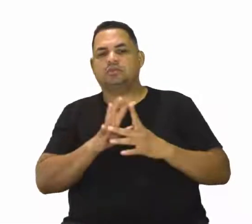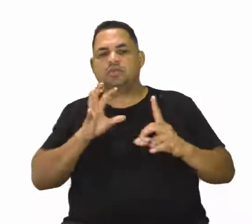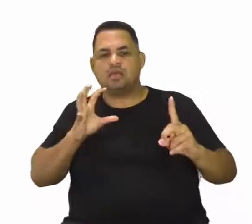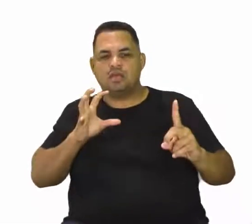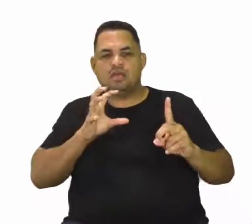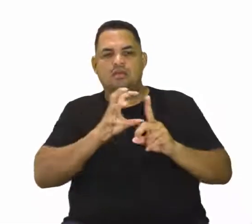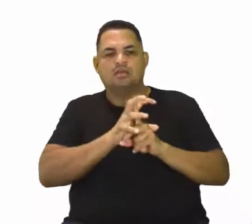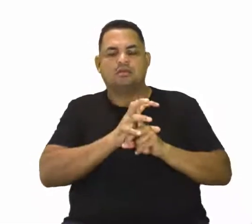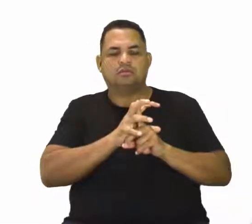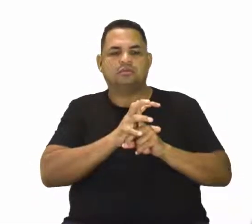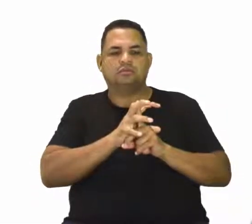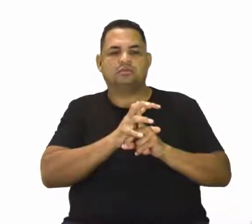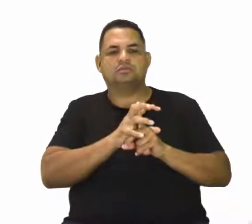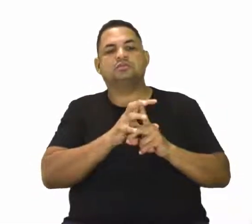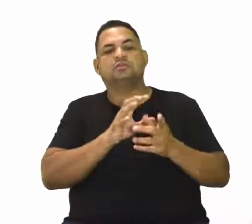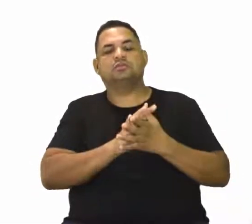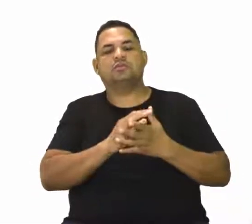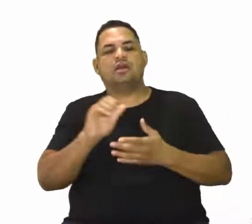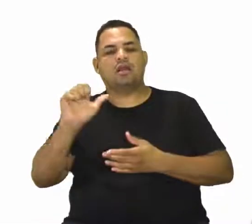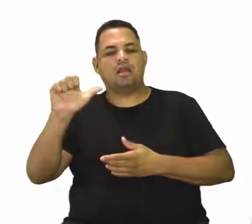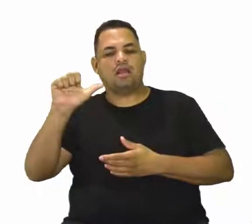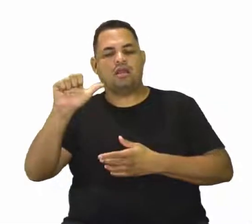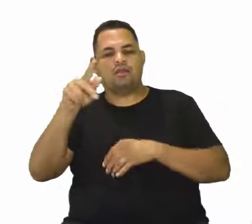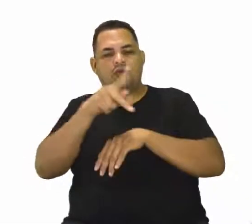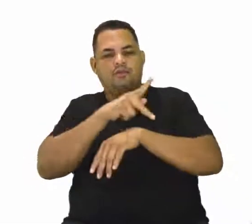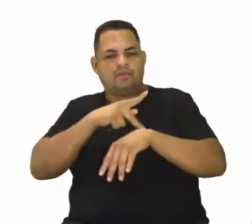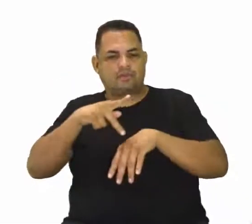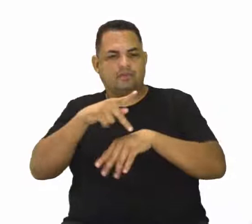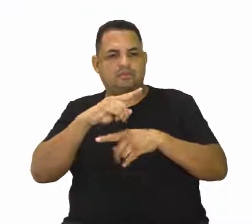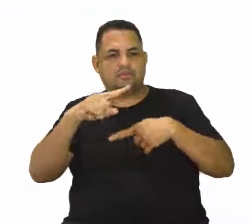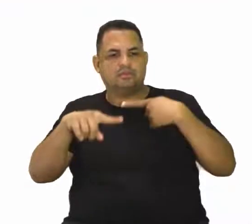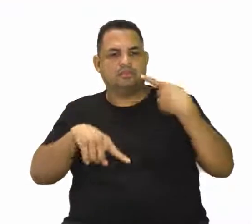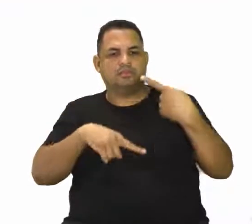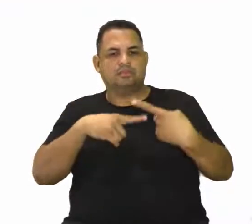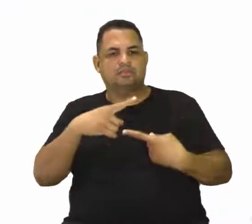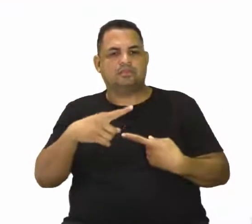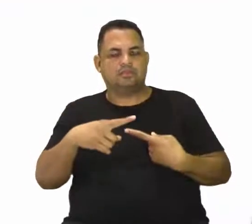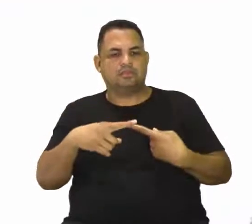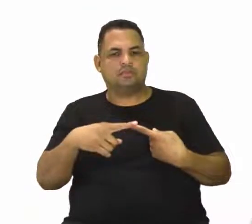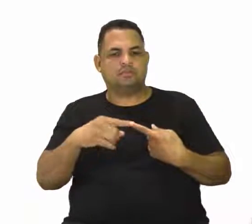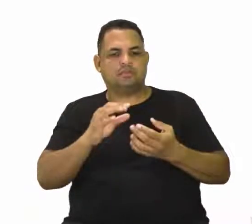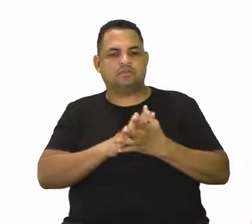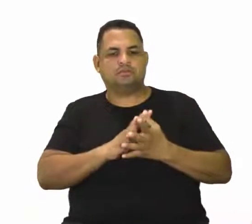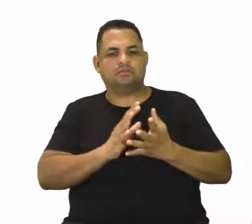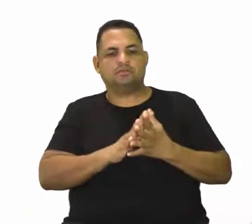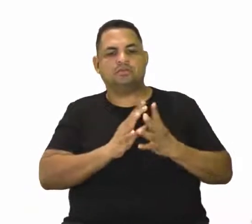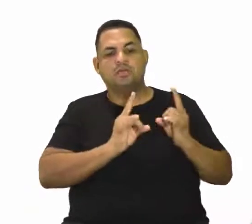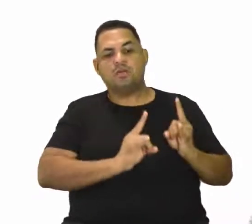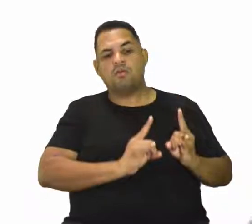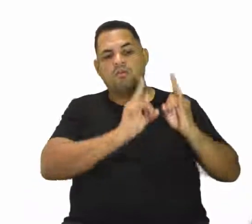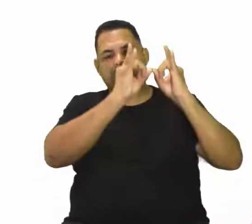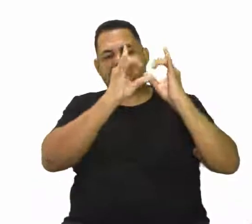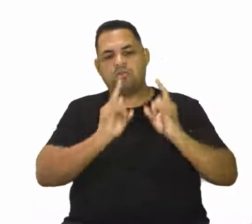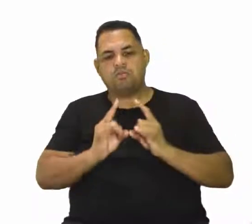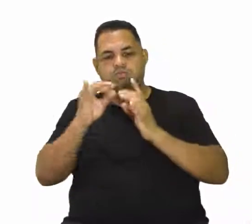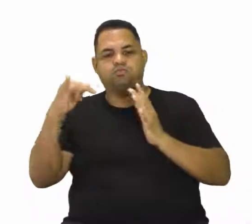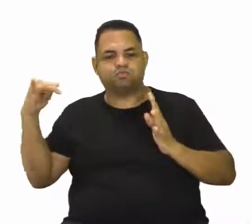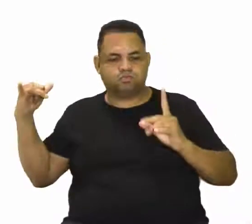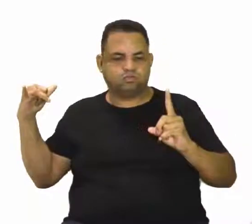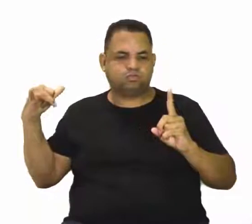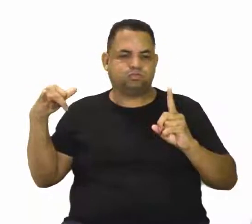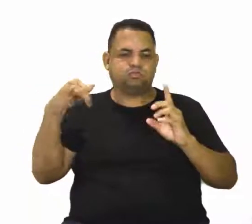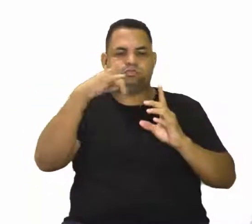invasão ao Afeganistão logo após a explosão da